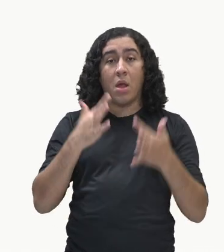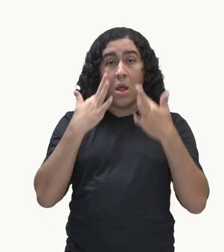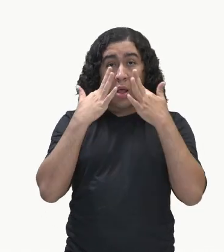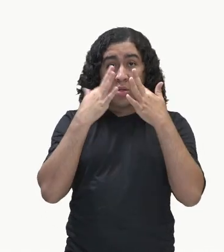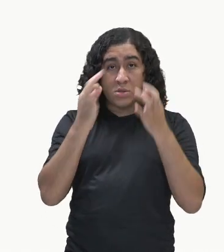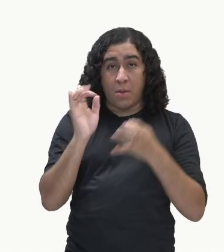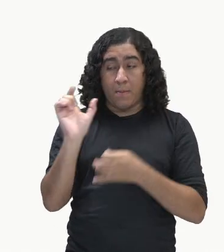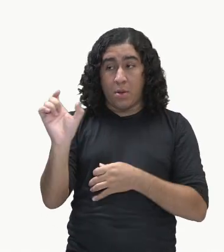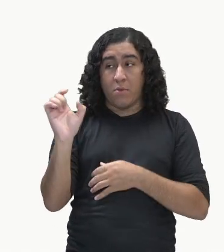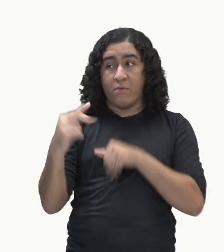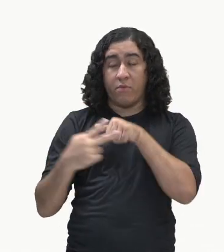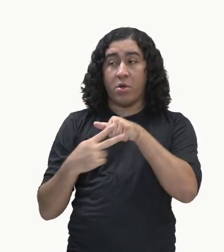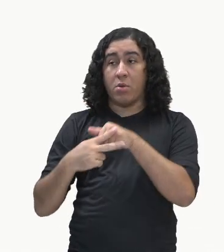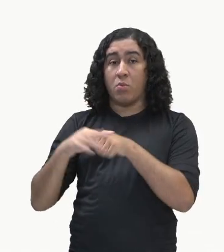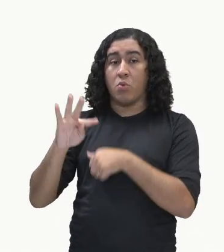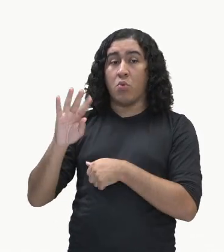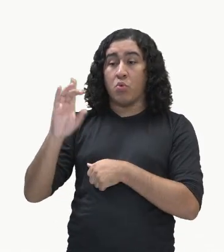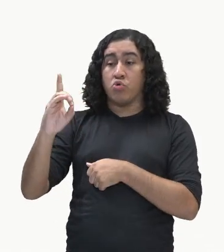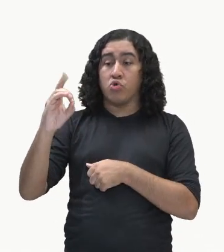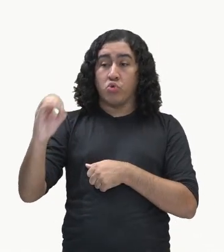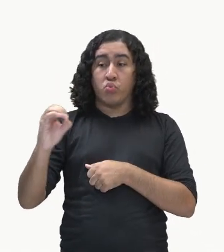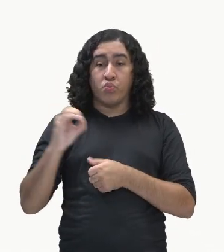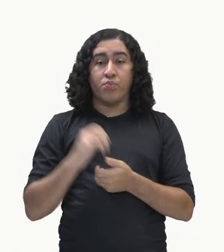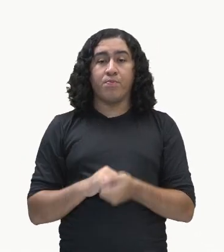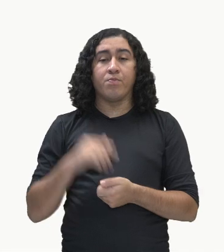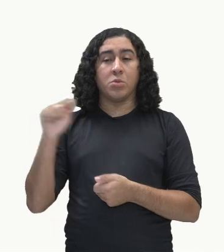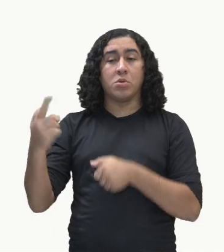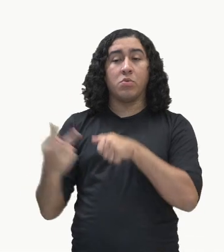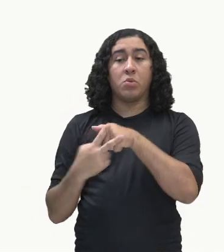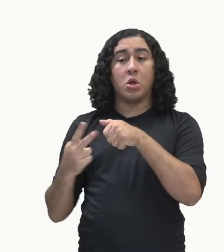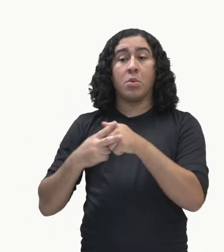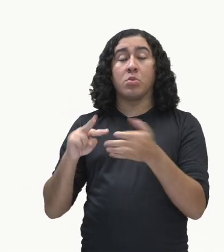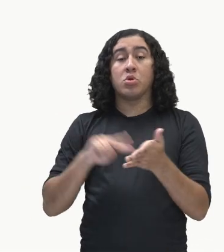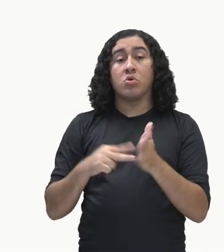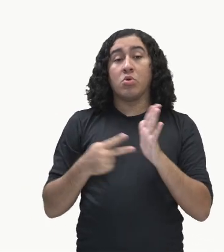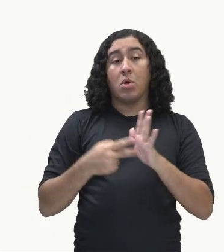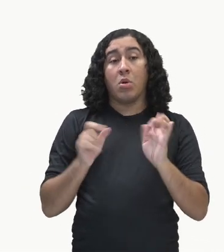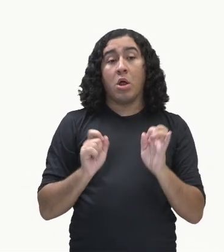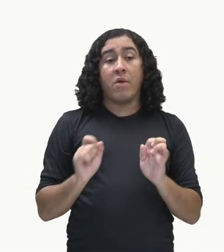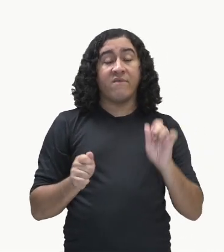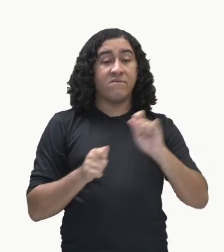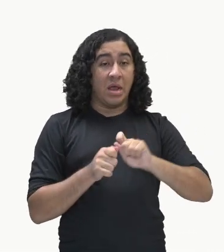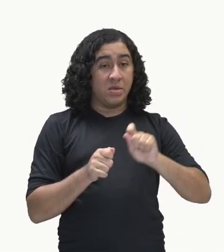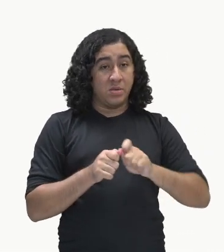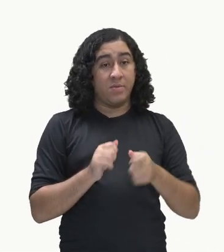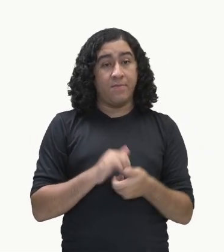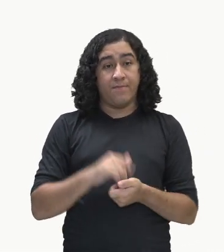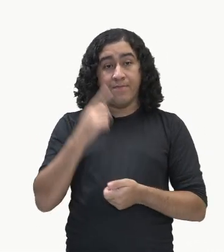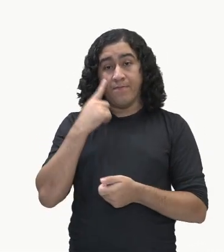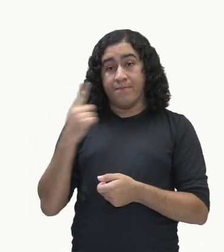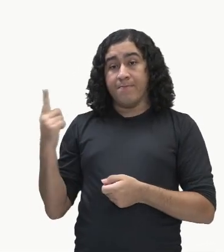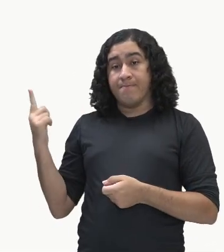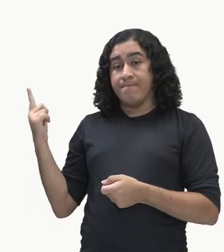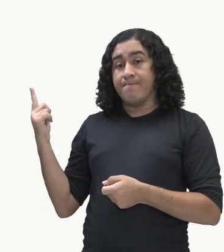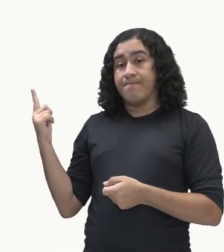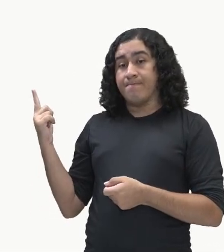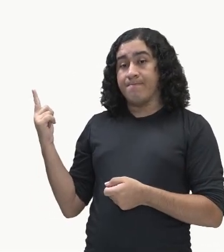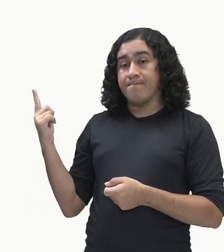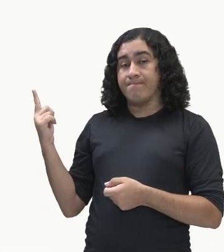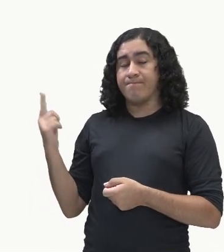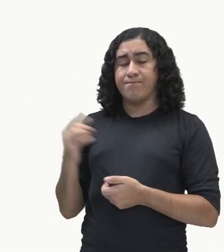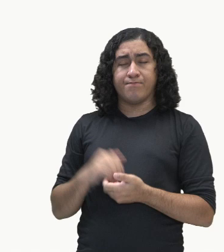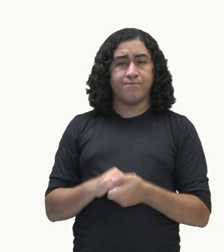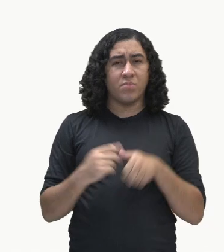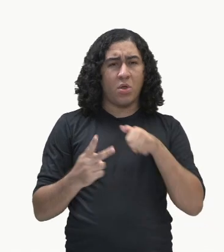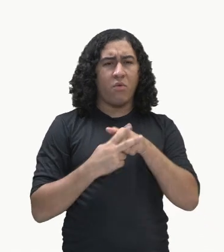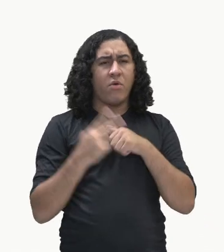para o verbo, né? Esse verbo aqui, gente, significa fazer, tá? Ele é um verbo normal,